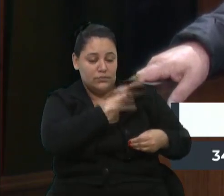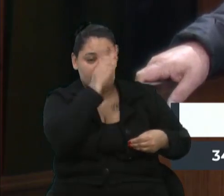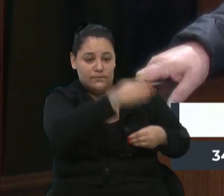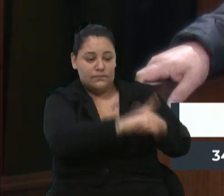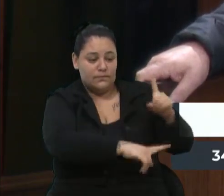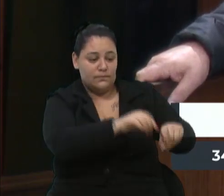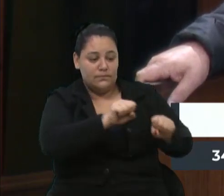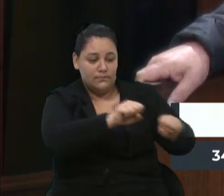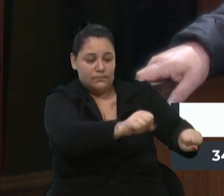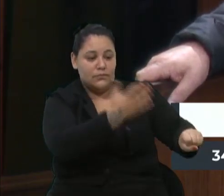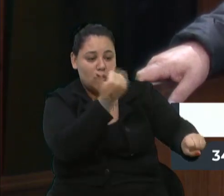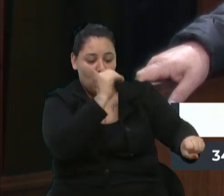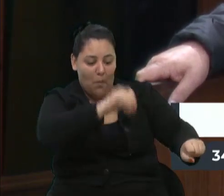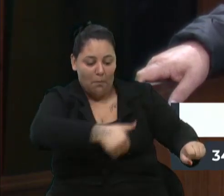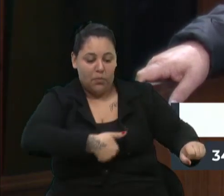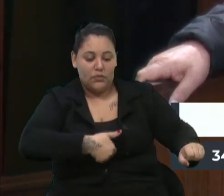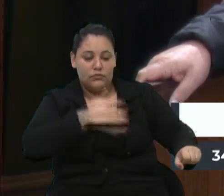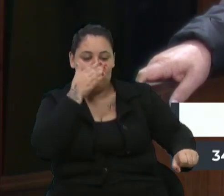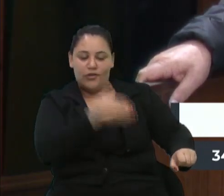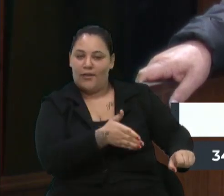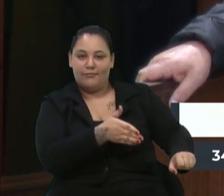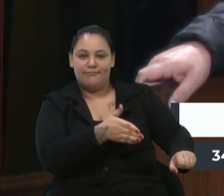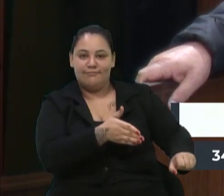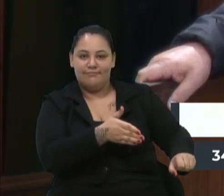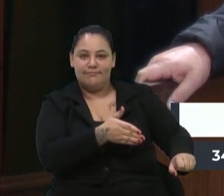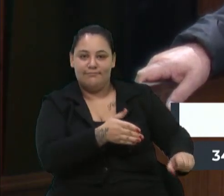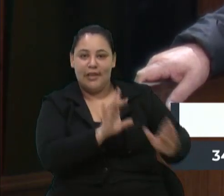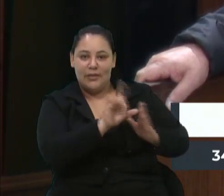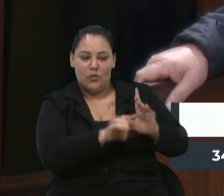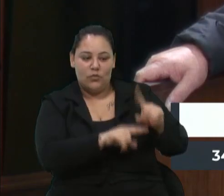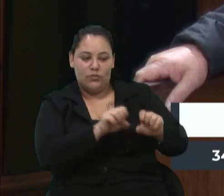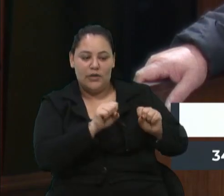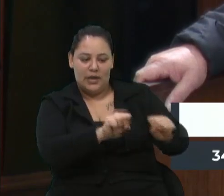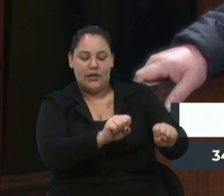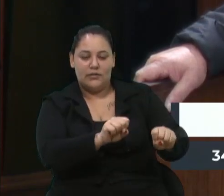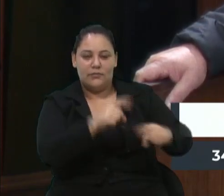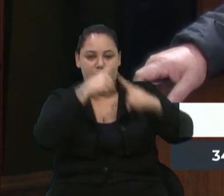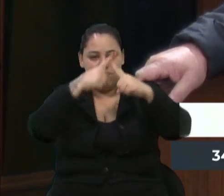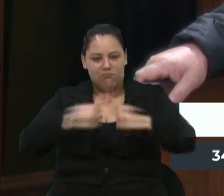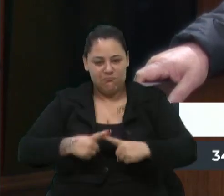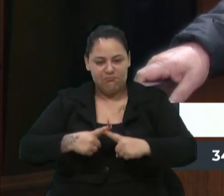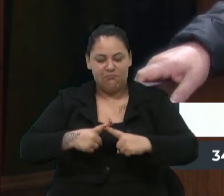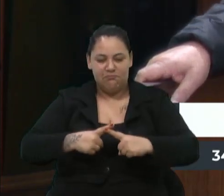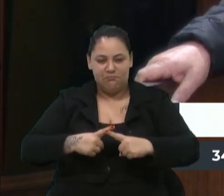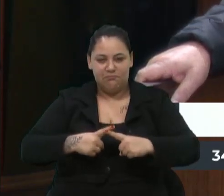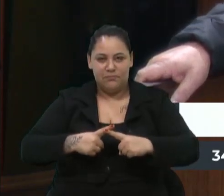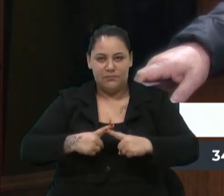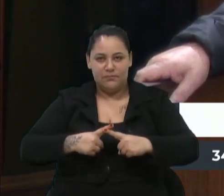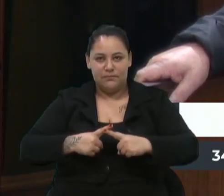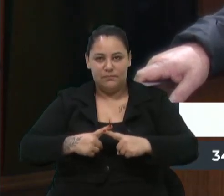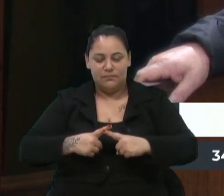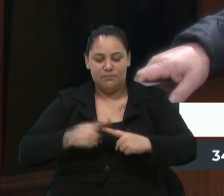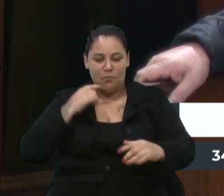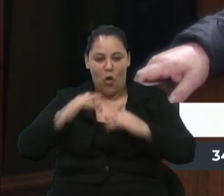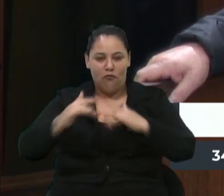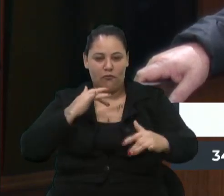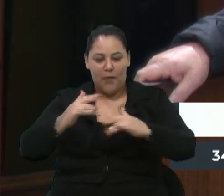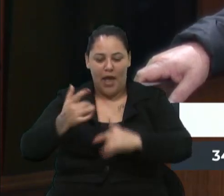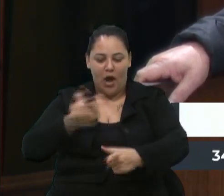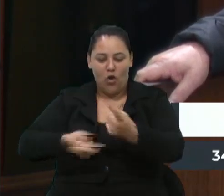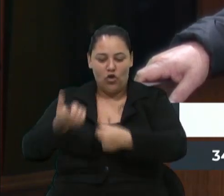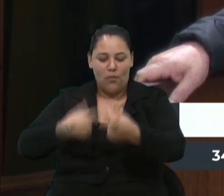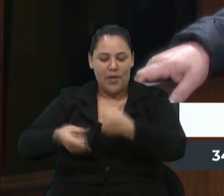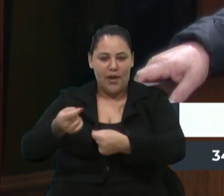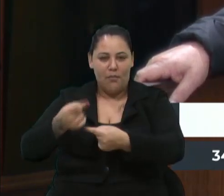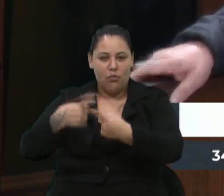o estômago, para a barriga das pessoas. E quando os mercados, essa competitividade deles, para nós, quem ganha é a